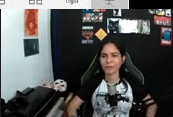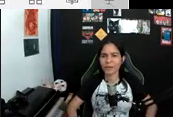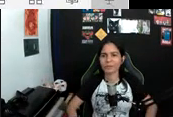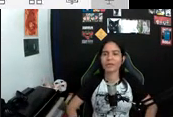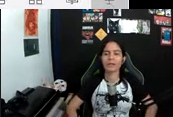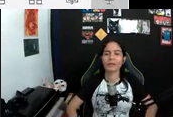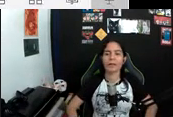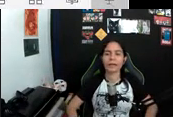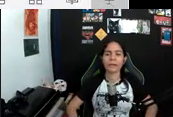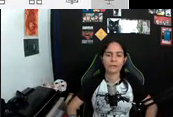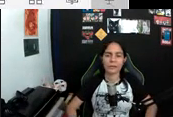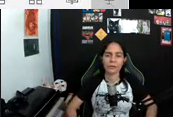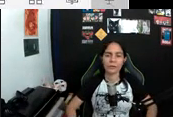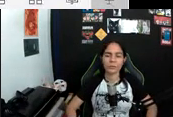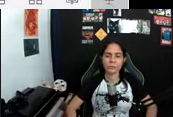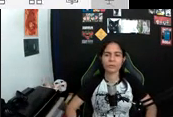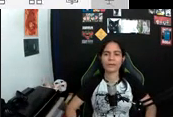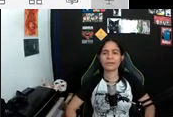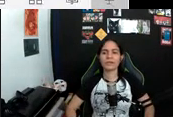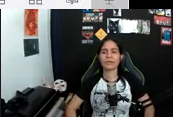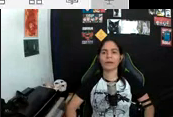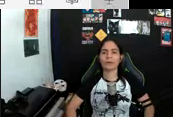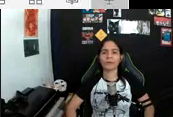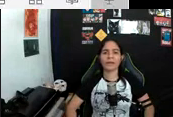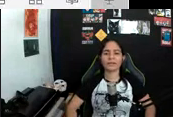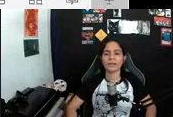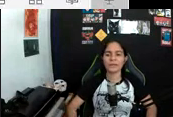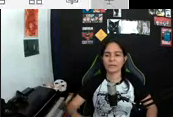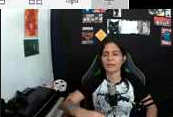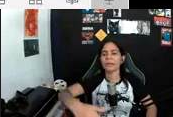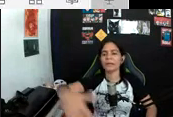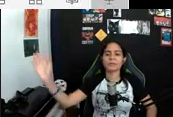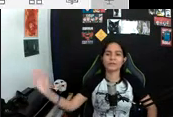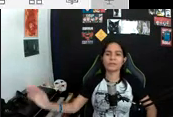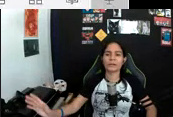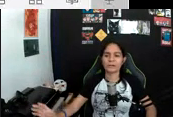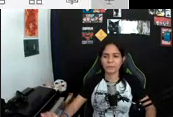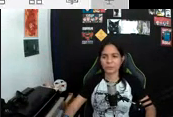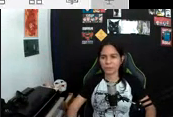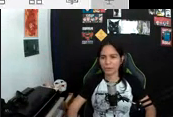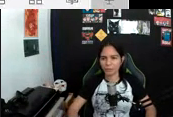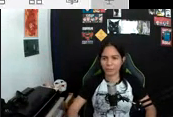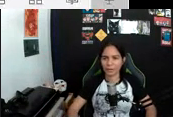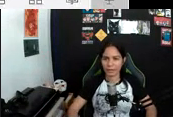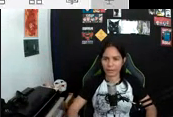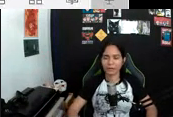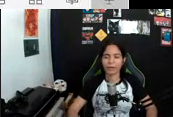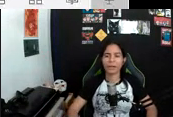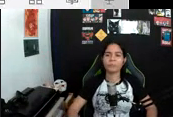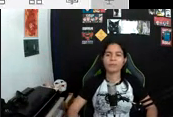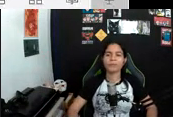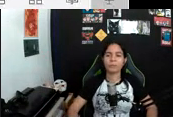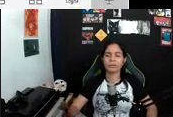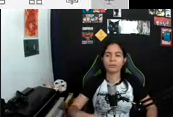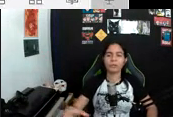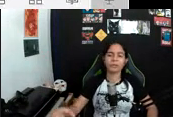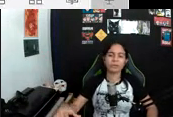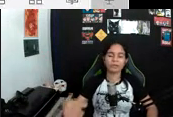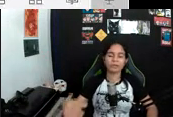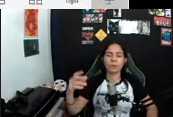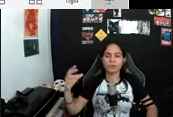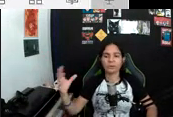ser respeitado, tá? Não vai ser todo mundo que vai se sentir à vontade ali de ter 200 pessoas olhando para ela, né? E